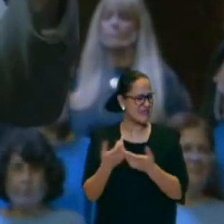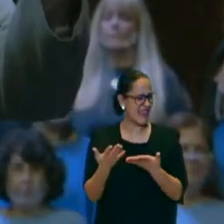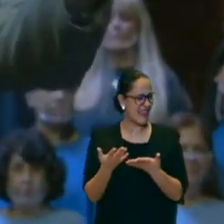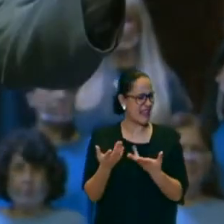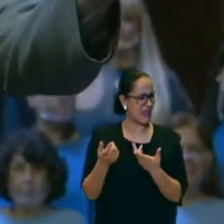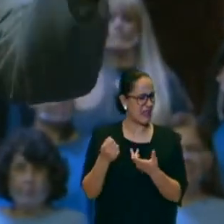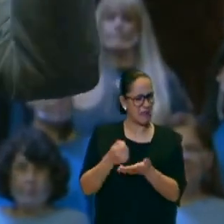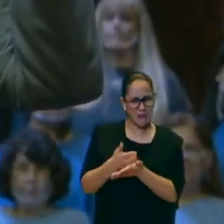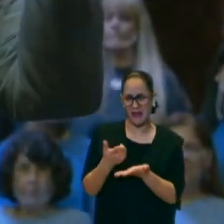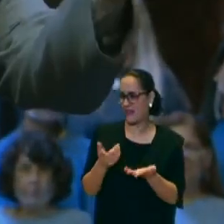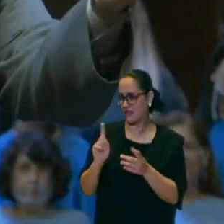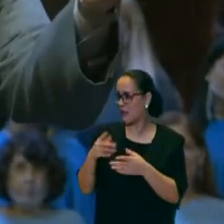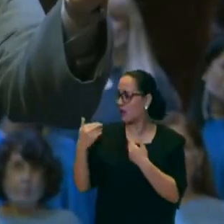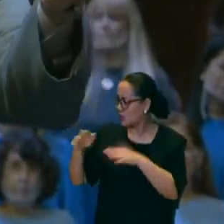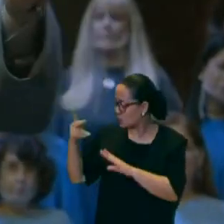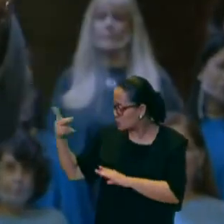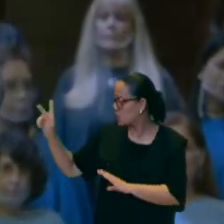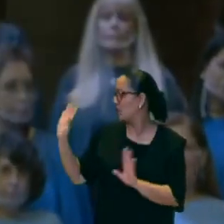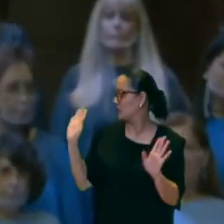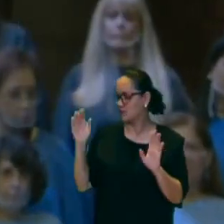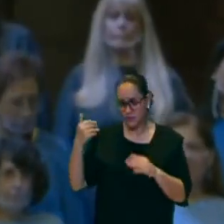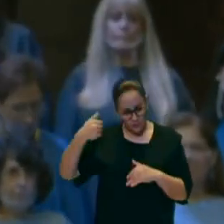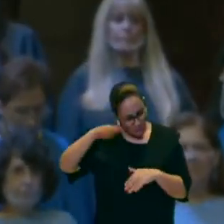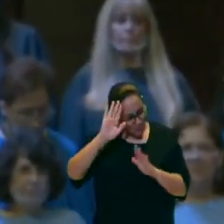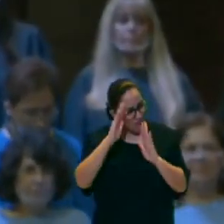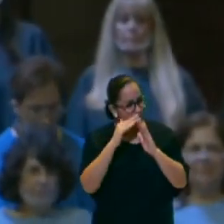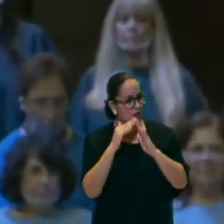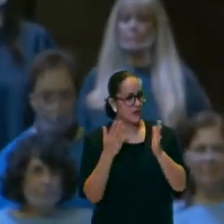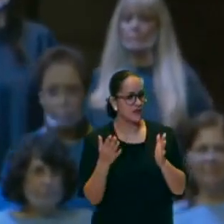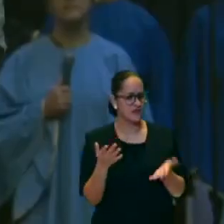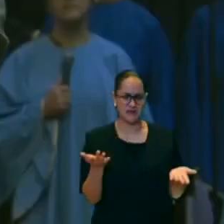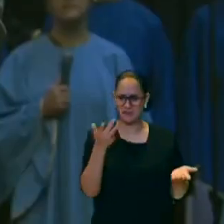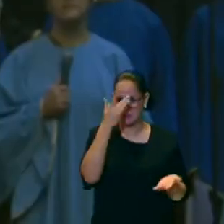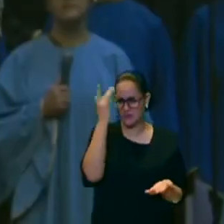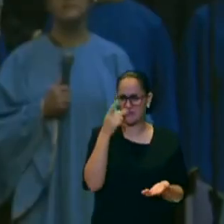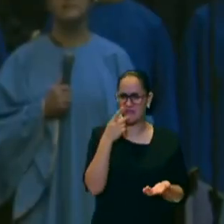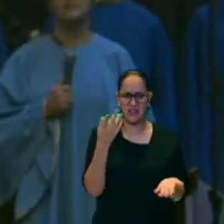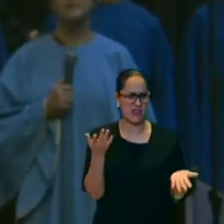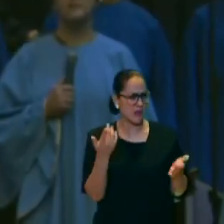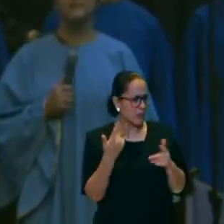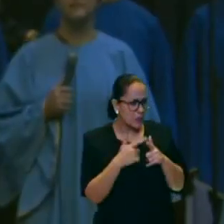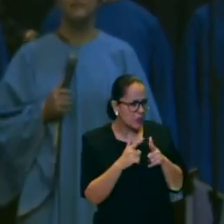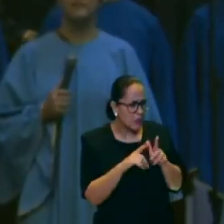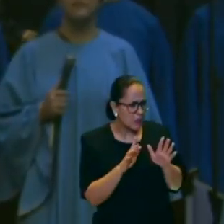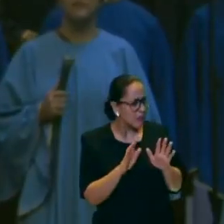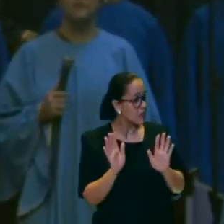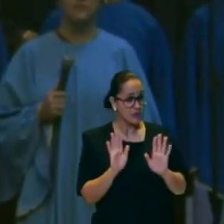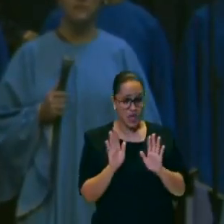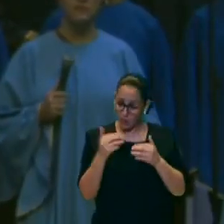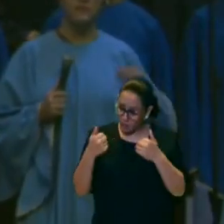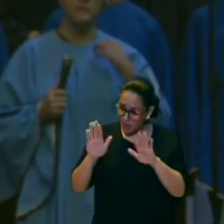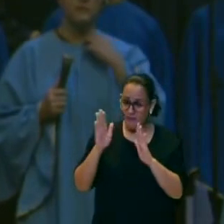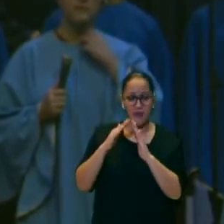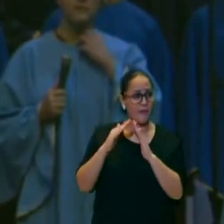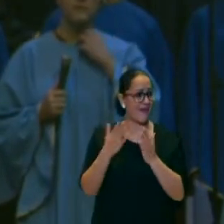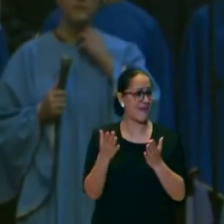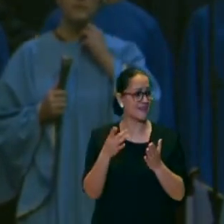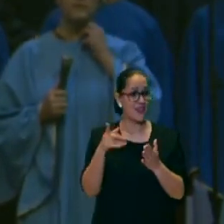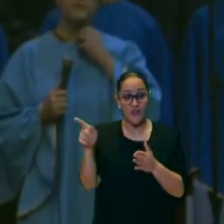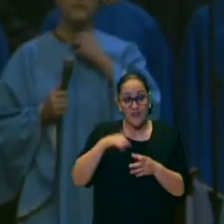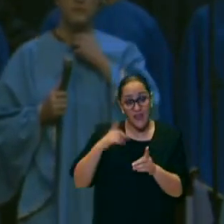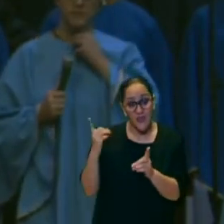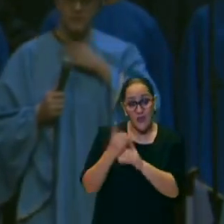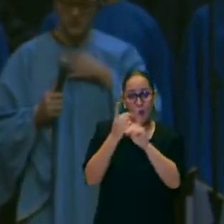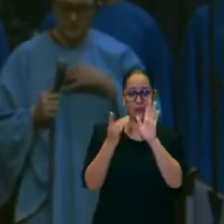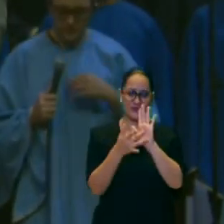não. A Bíblia é para você, leva para casa, tá? Alguém diz: mas não tem problema, eu quero que você leve para casa, que você tenha o seu encontro com